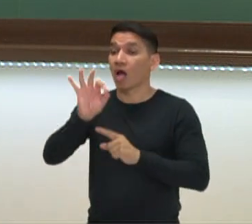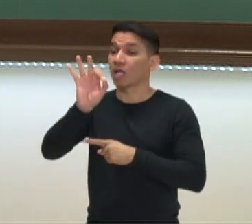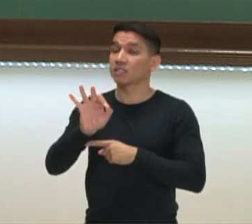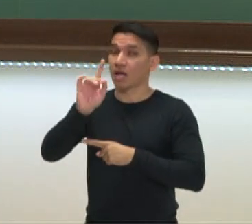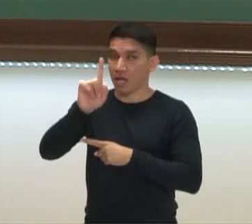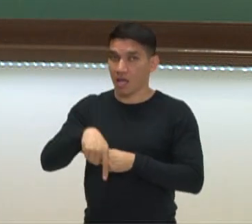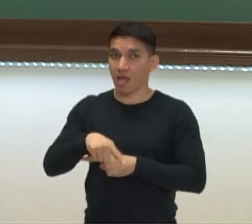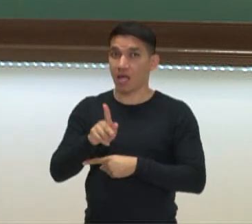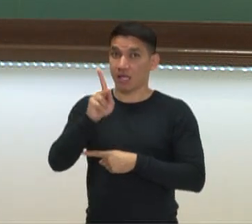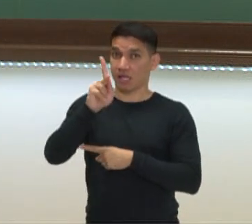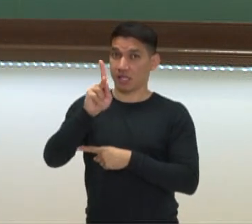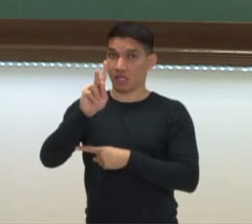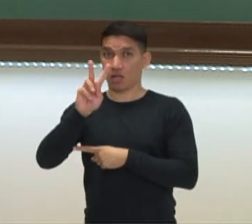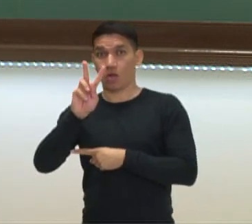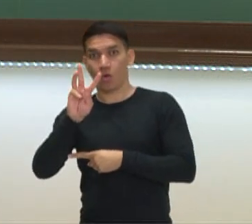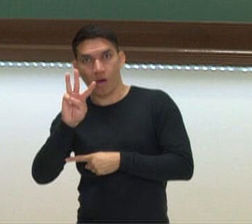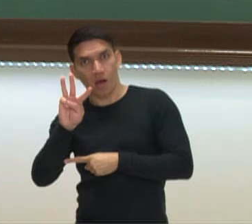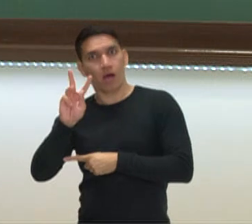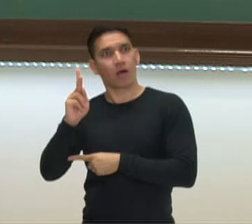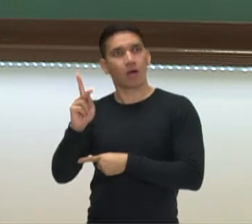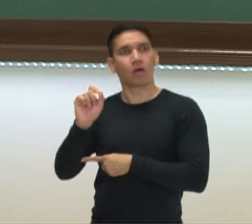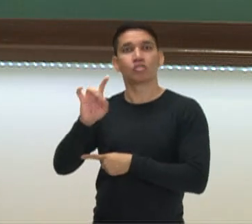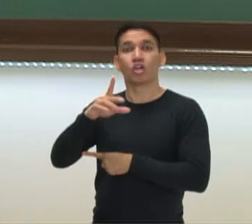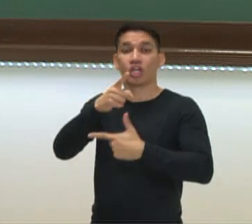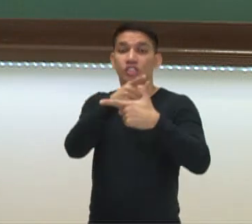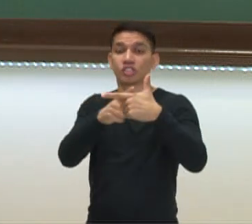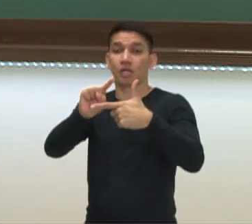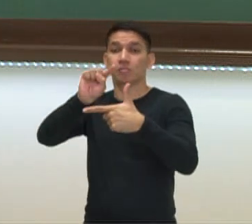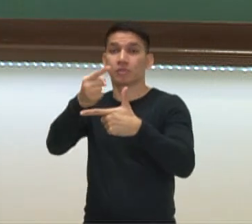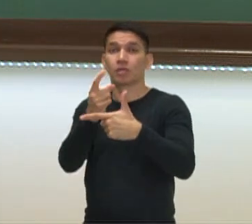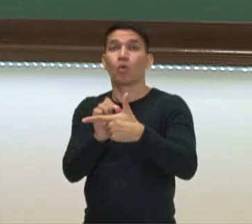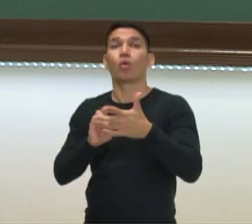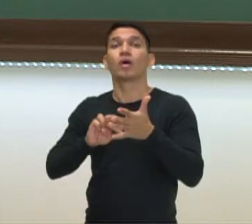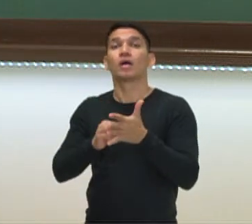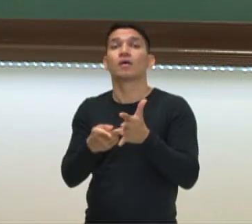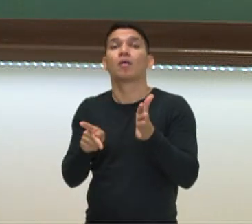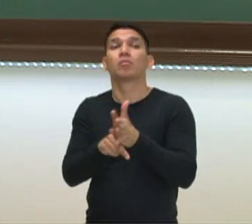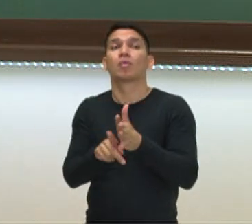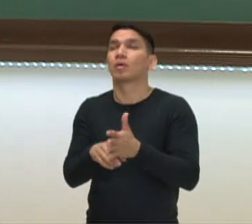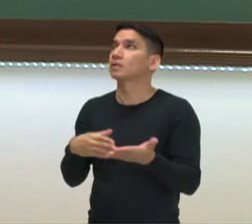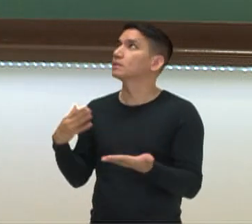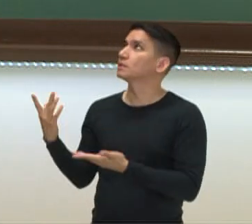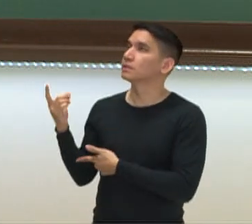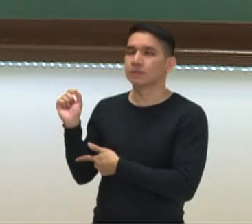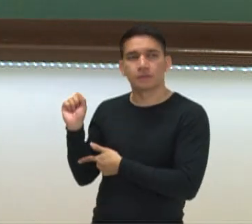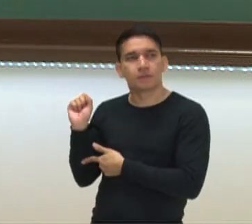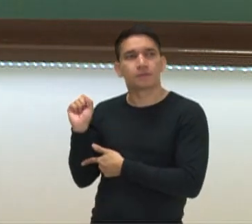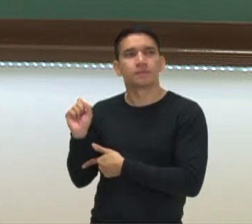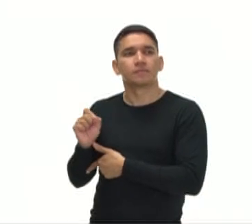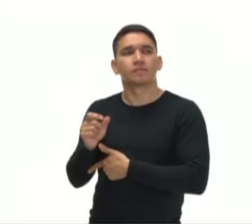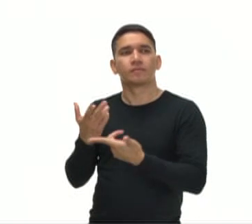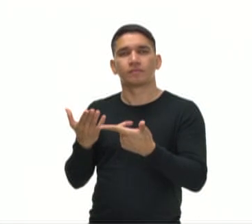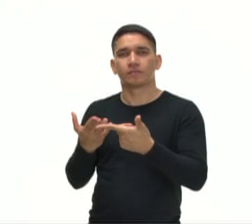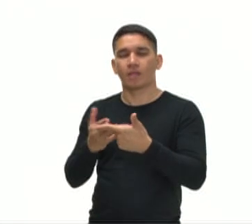temos que transformar isso aqui em quilowatt. É só dividir por 1.000. Cada 1.000 watts-hora é 1 kWh. Dividir por 1.000, vai